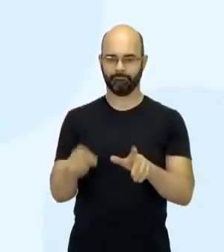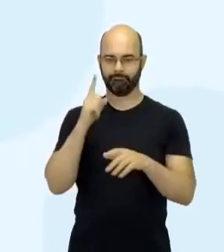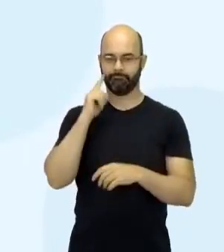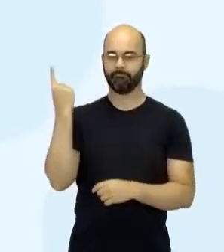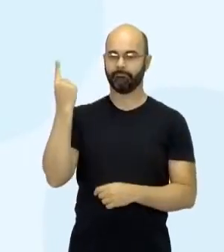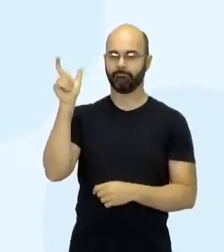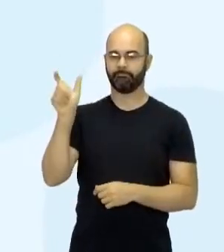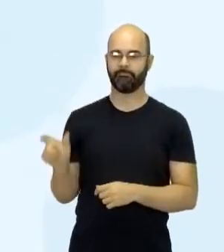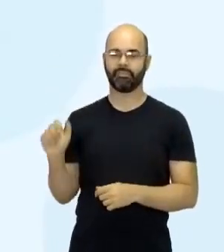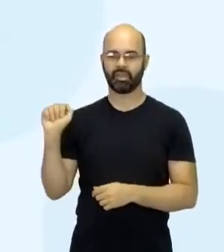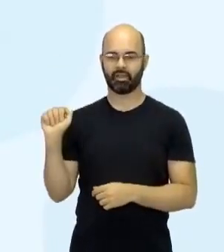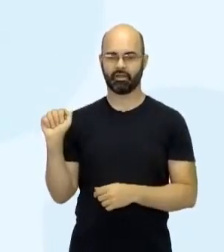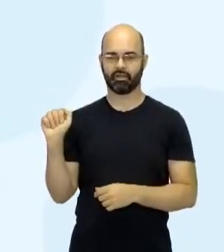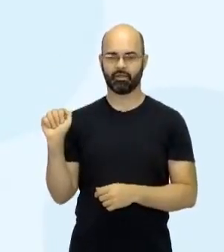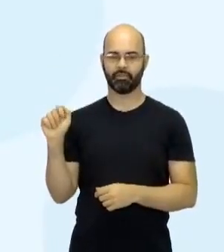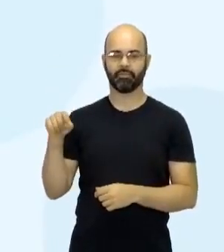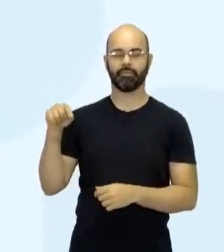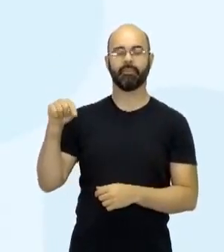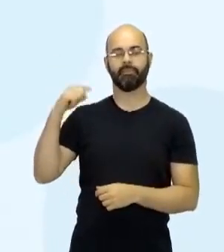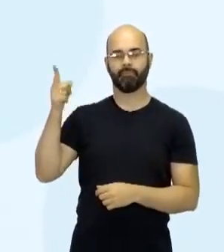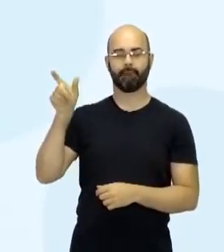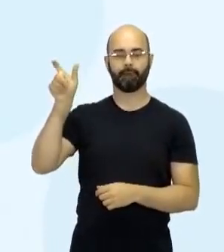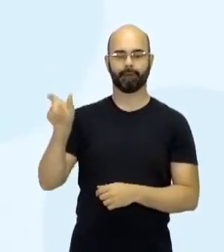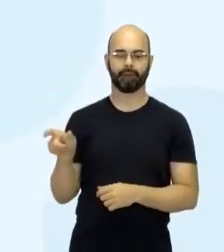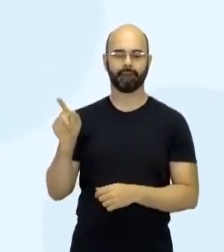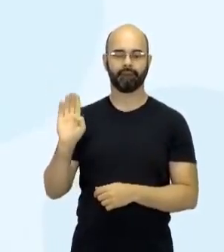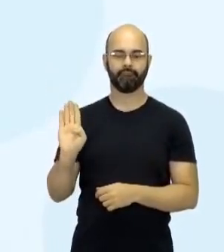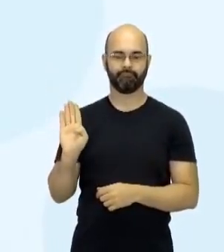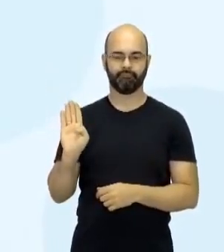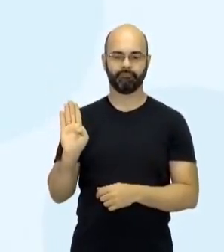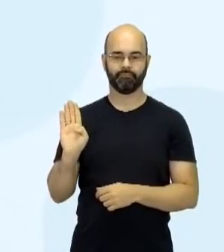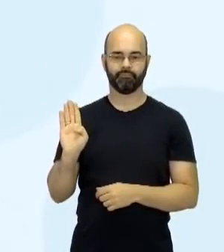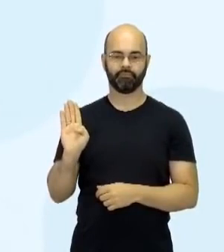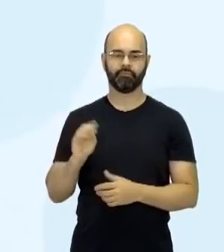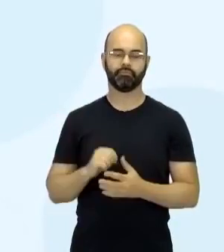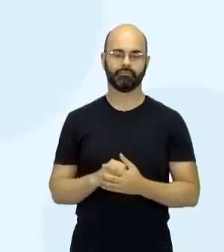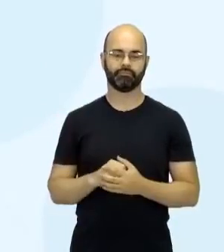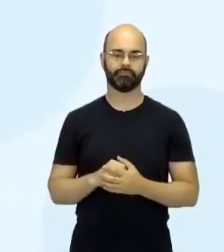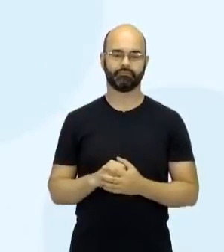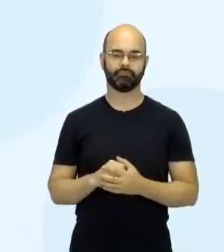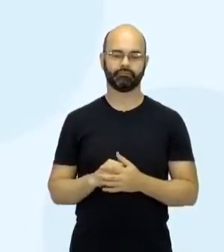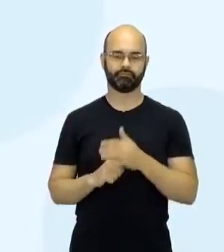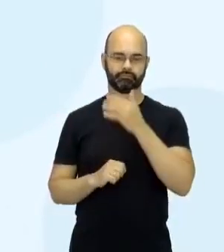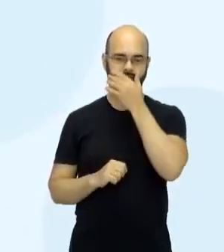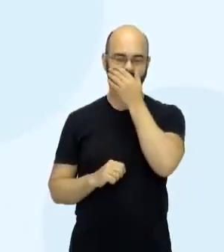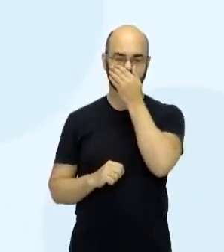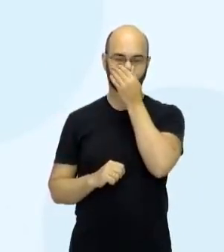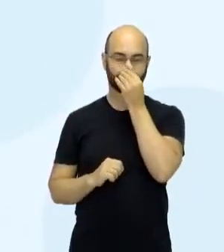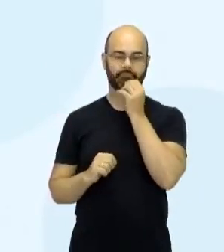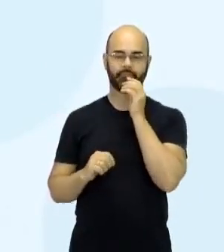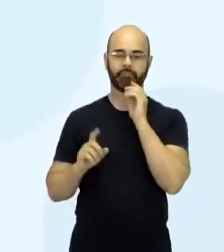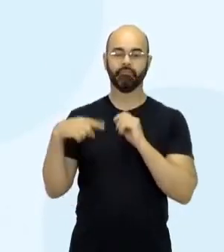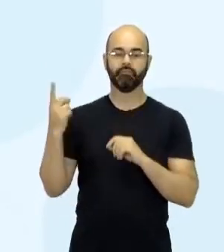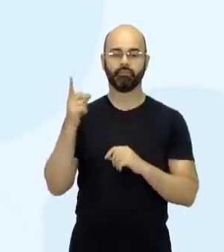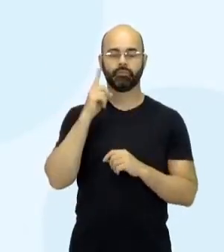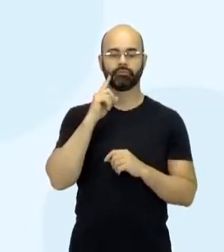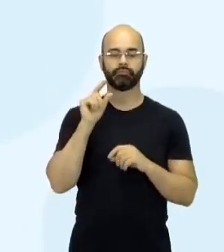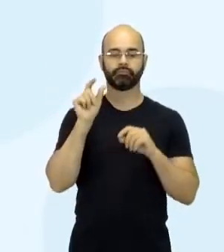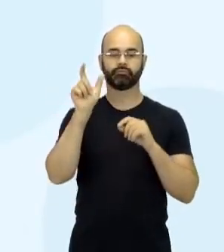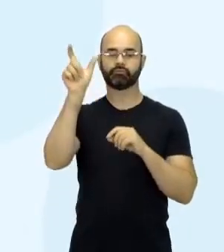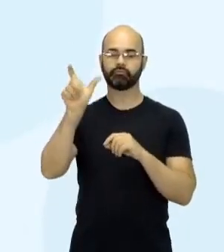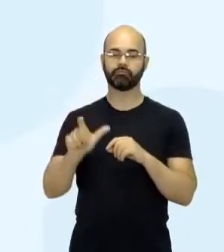Nessa segunda coluna aqui, ó, os valores de B. Até aí, ok. Aí ele pede nessa coluna aqui para fazer